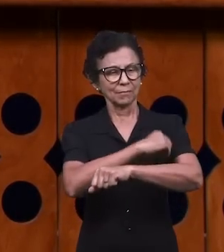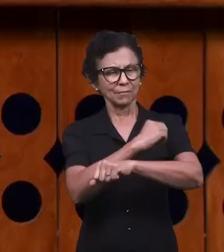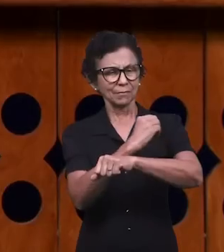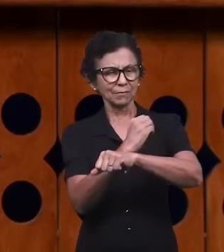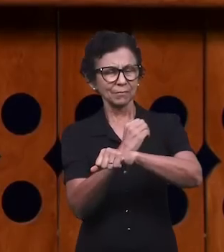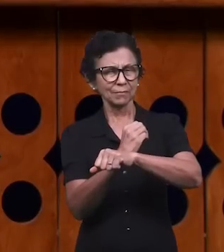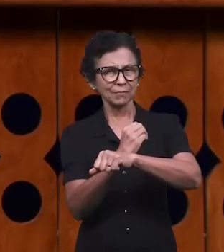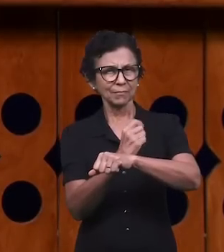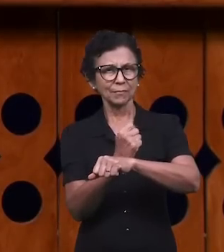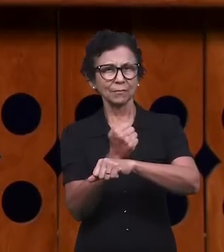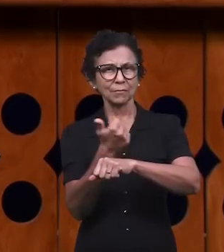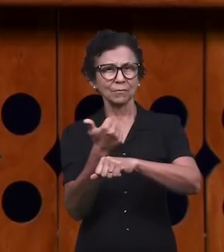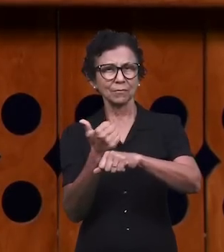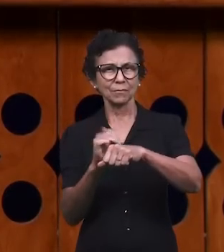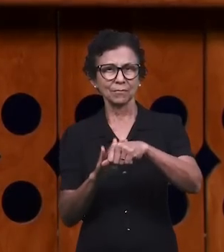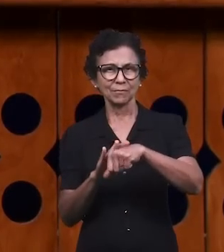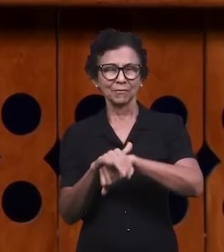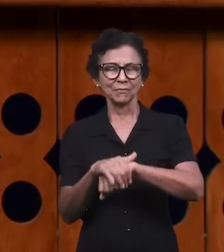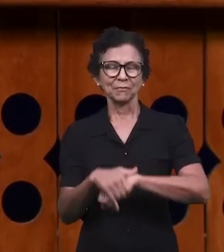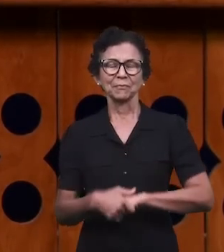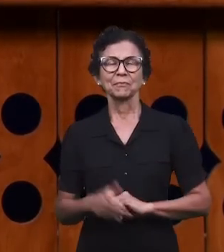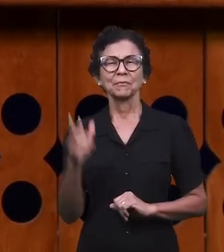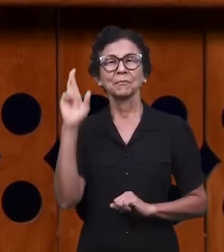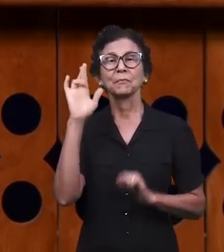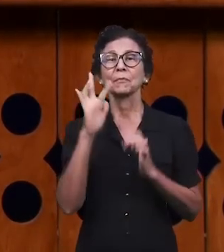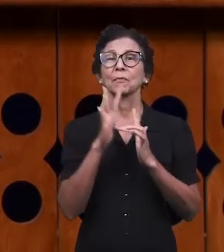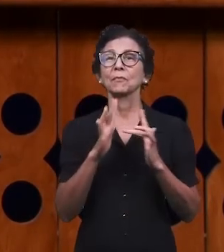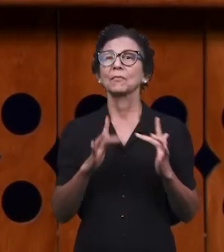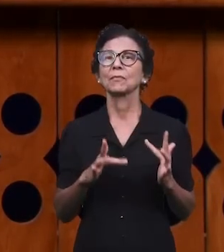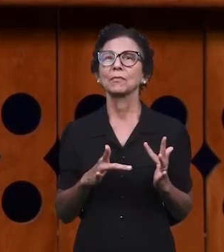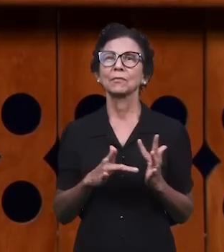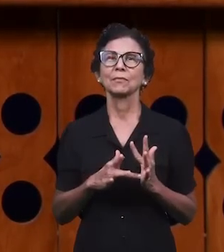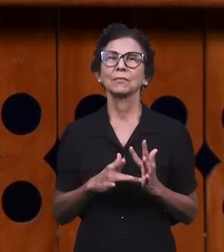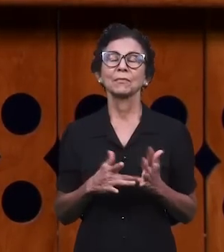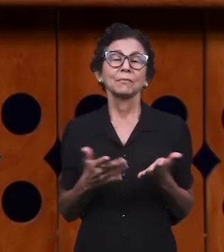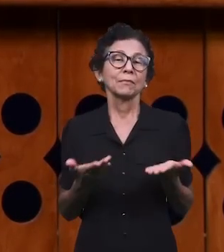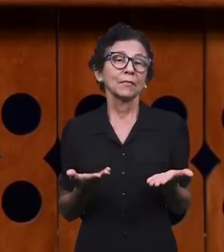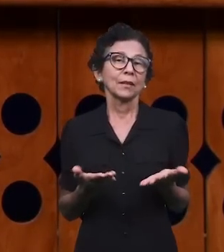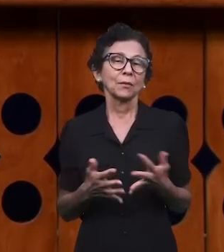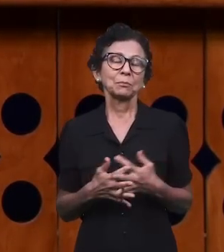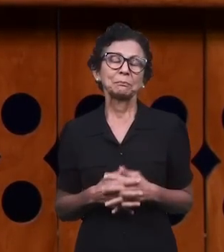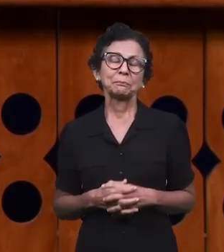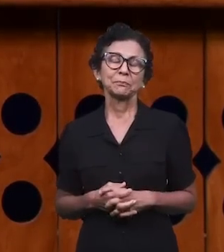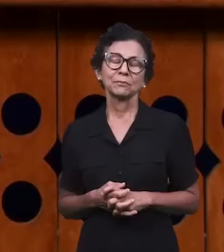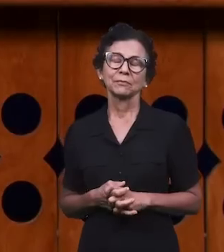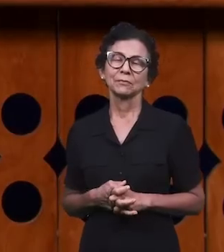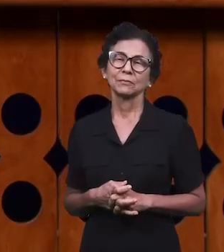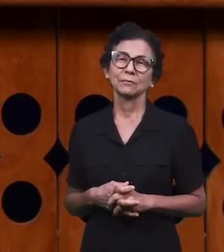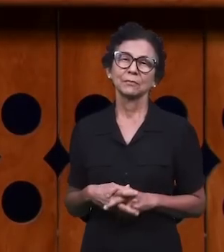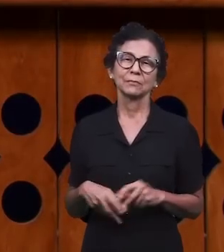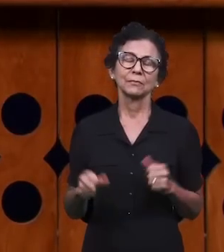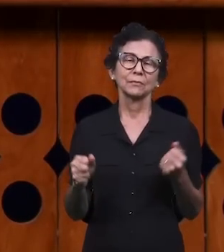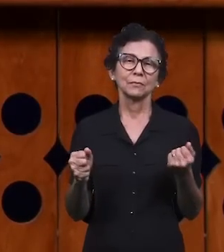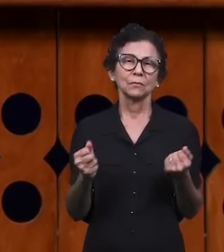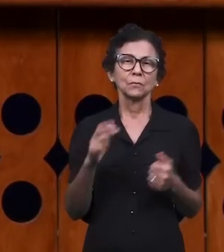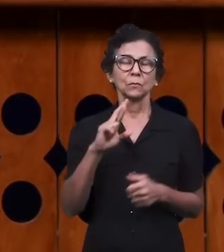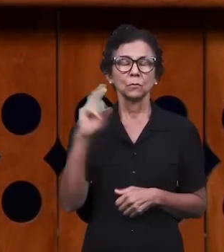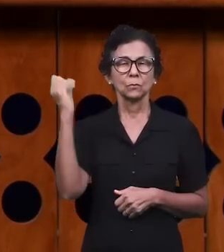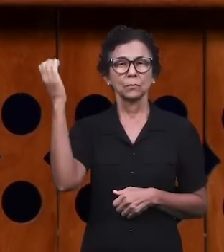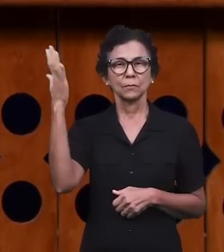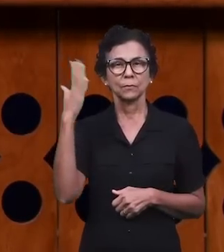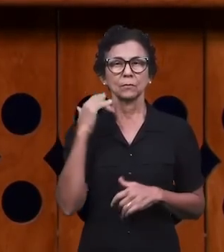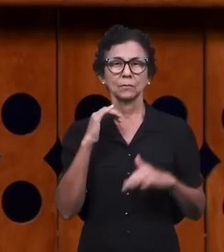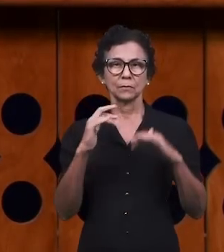assim, dessa forma, né? Com a paz do Senhor Jesus. E então, dentro dessa dinâmica que o Senhor tem